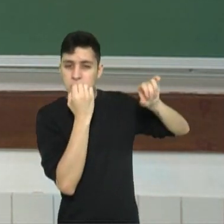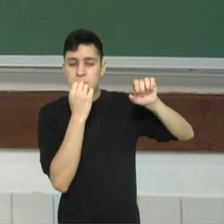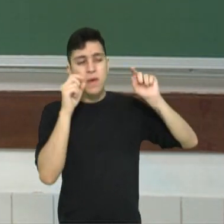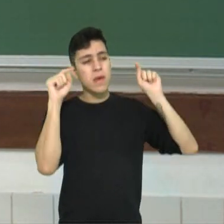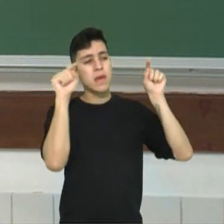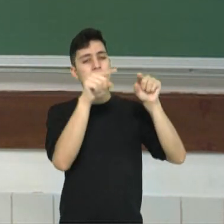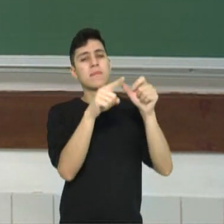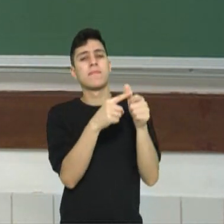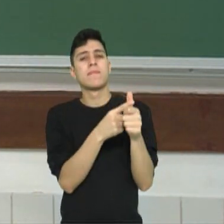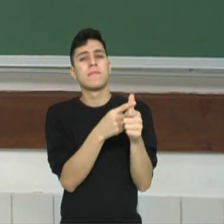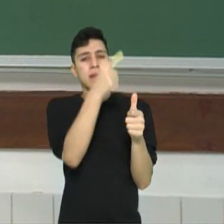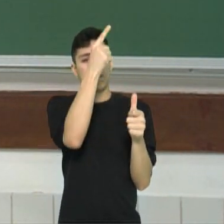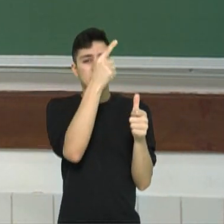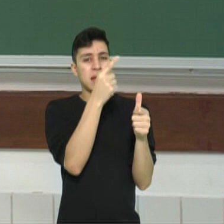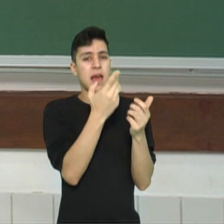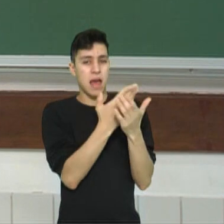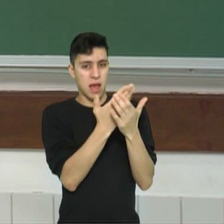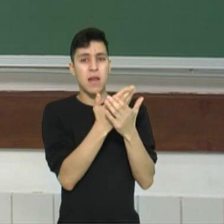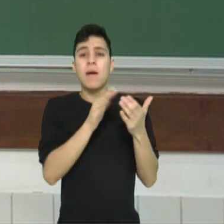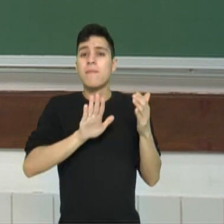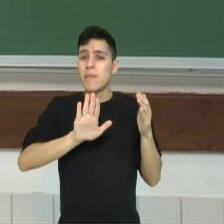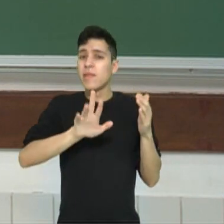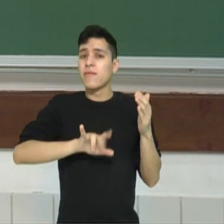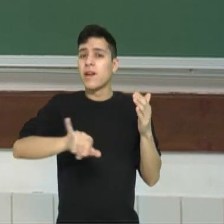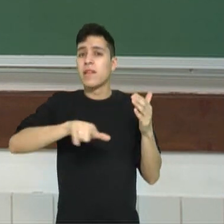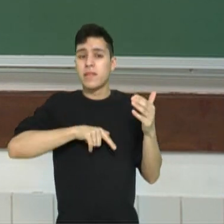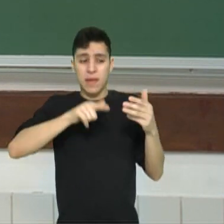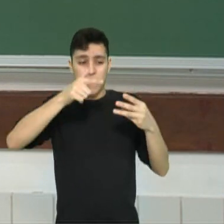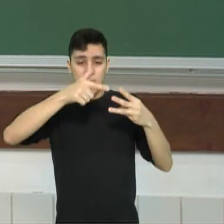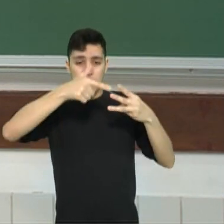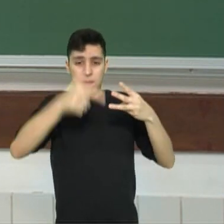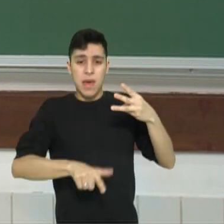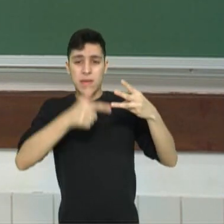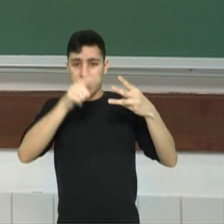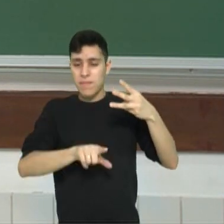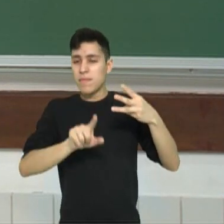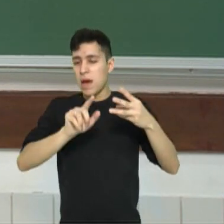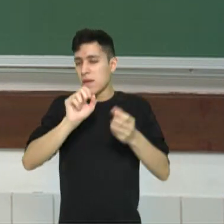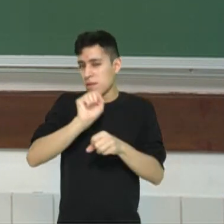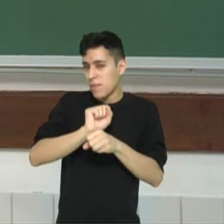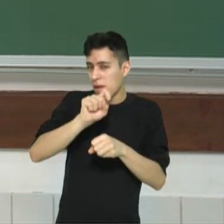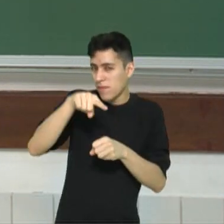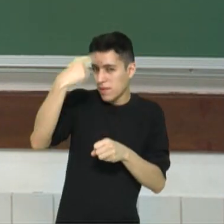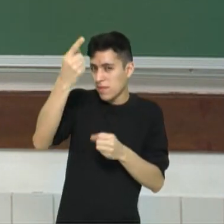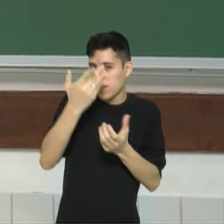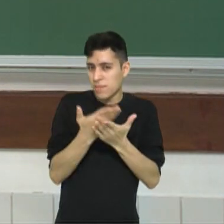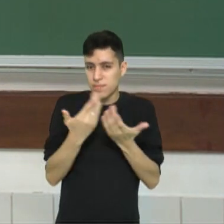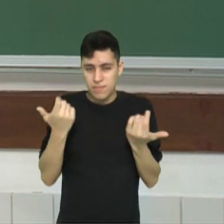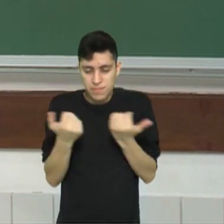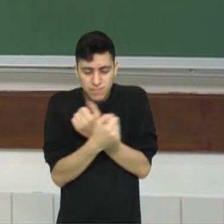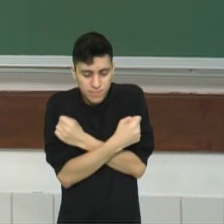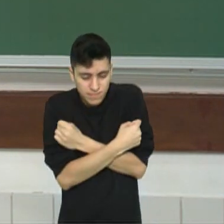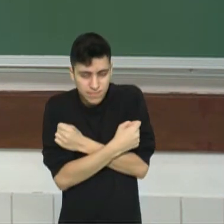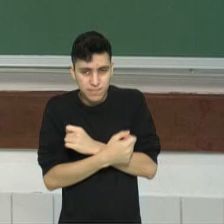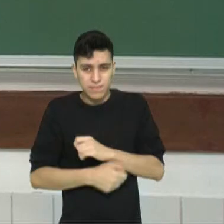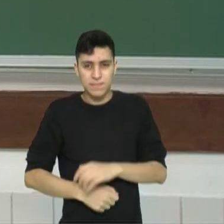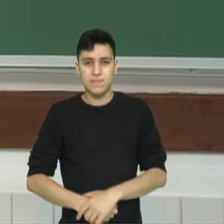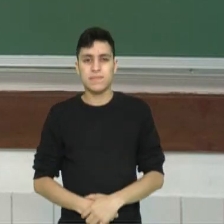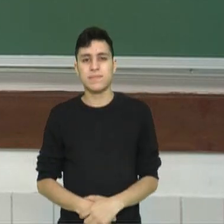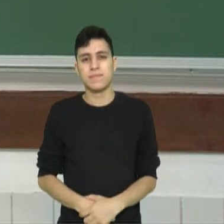essa é a primeira das 3 aulas de instrumentos musicais que estaremos trabalhando. Aguardo vocês na próxima. Um grande abraço e até lá!